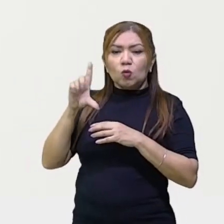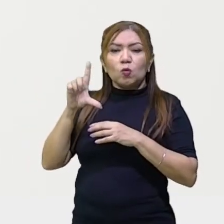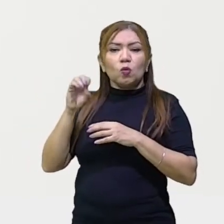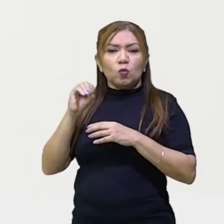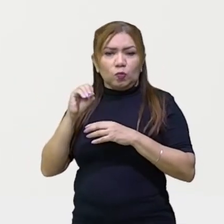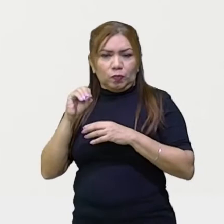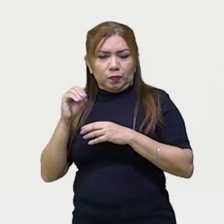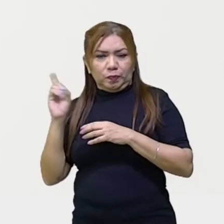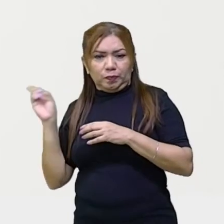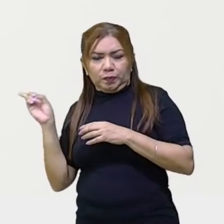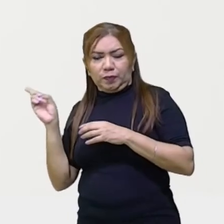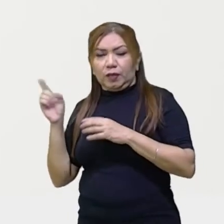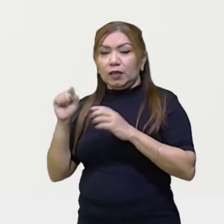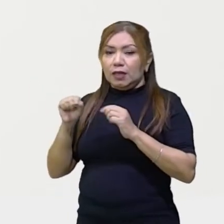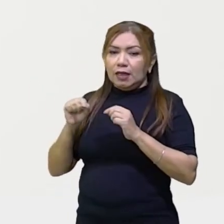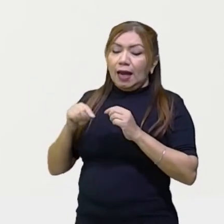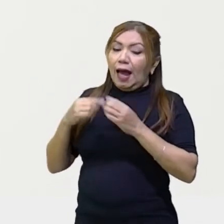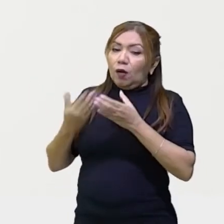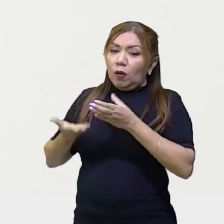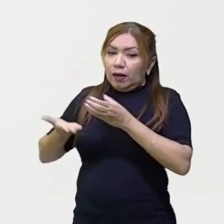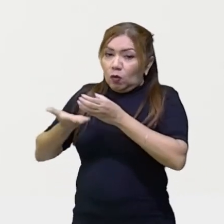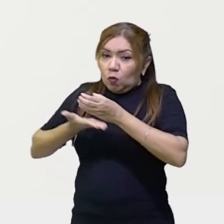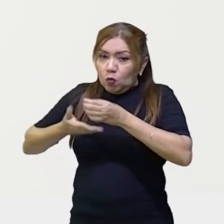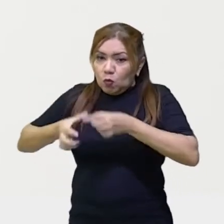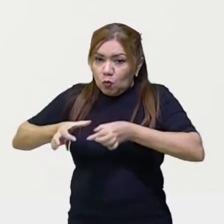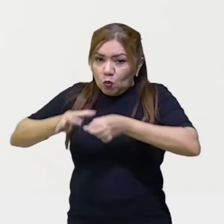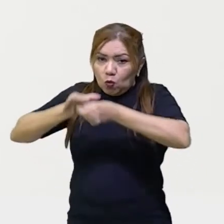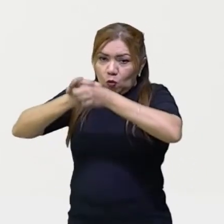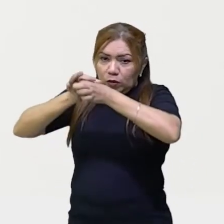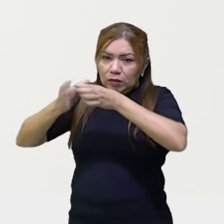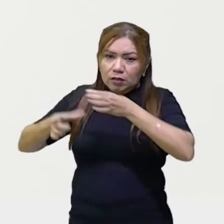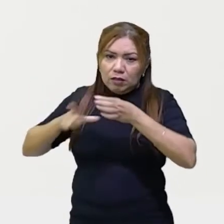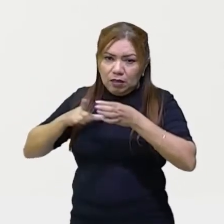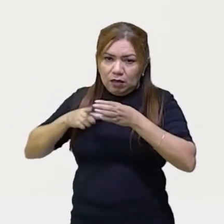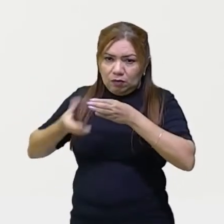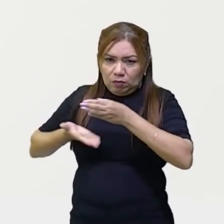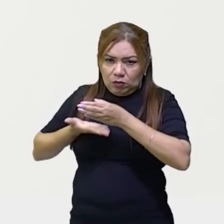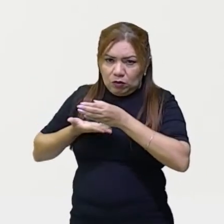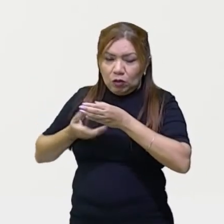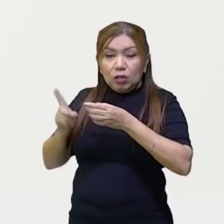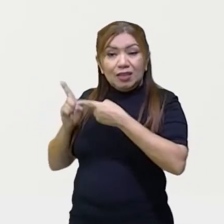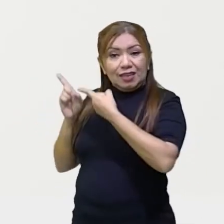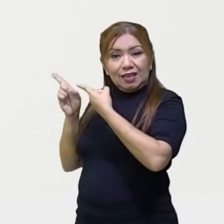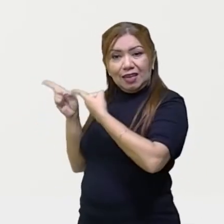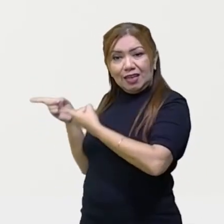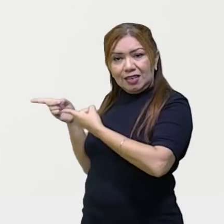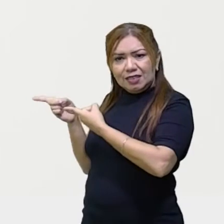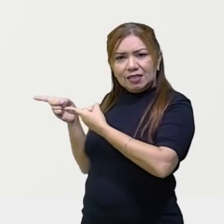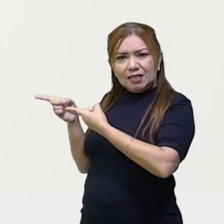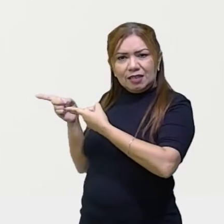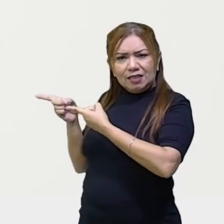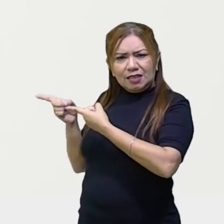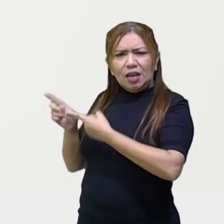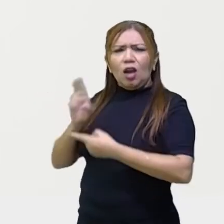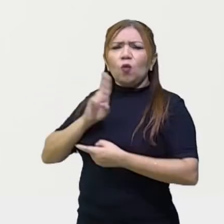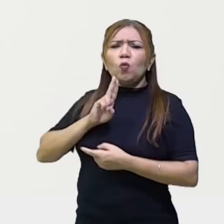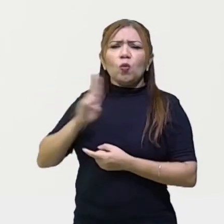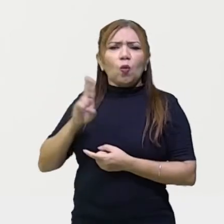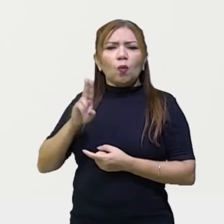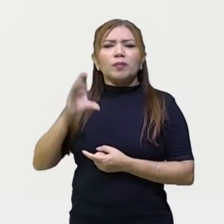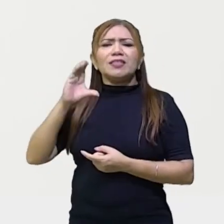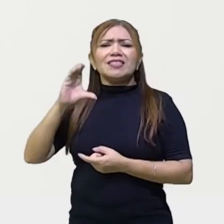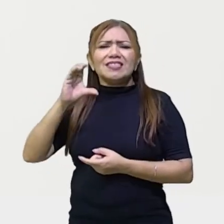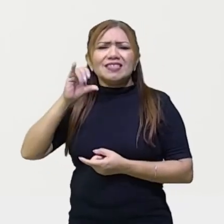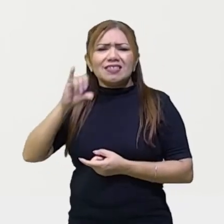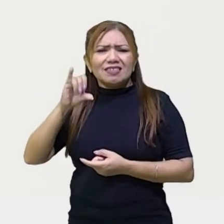um círculo e ele tem um vértice o cilindro meus amigos minhas amigas queridos aí ele é limitado